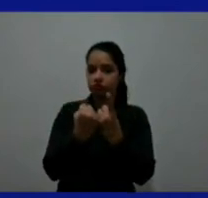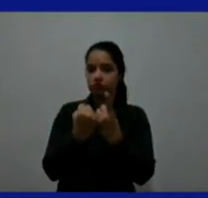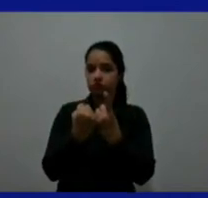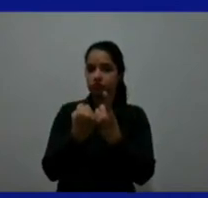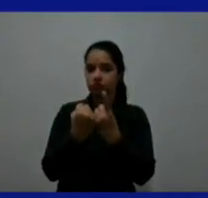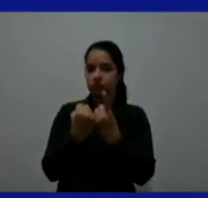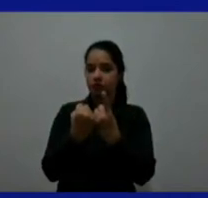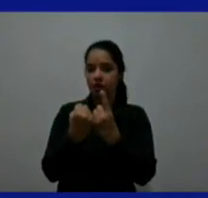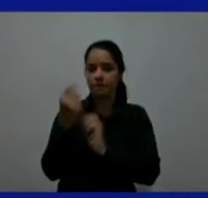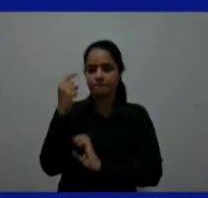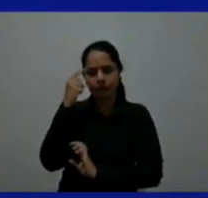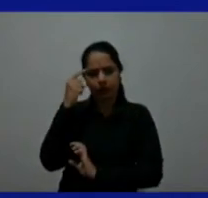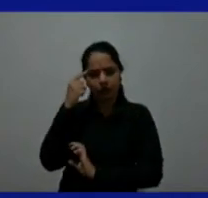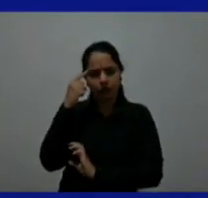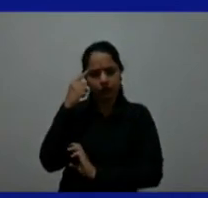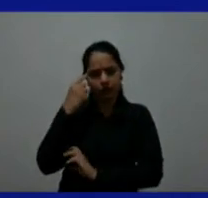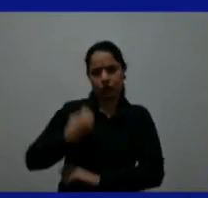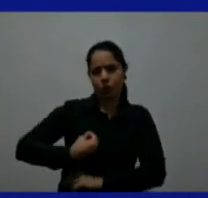futuro.